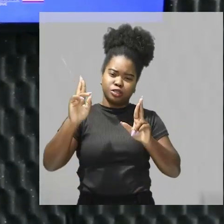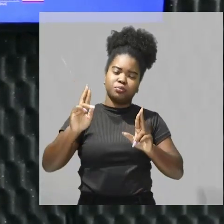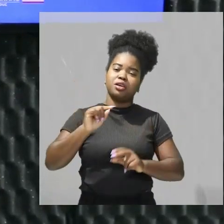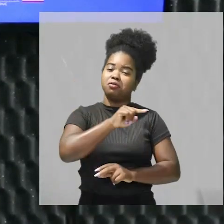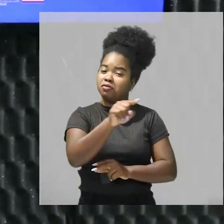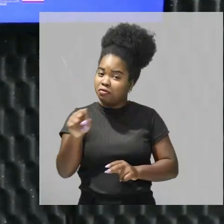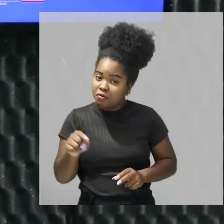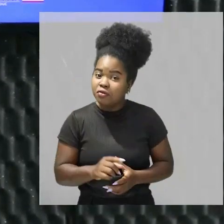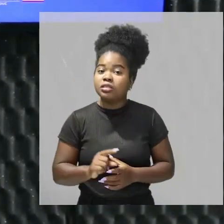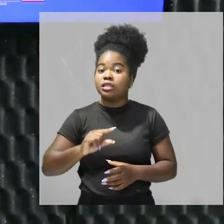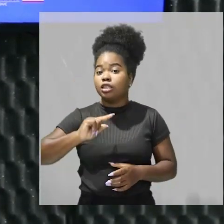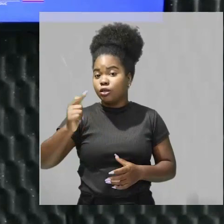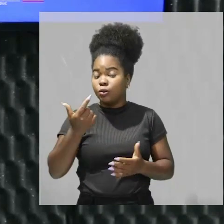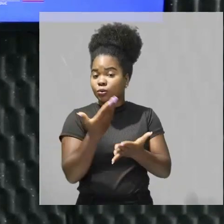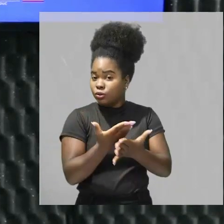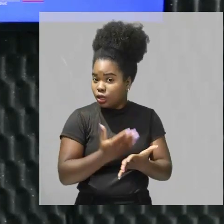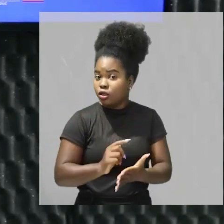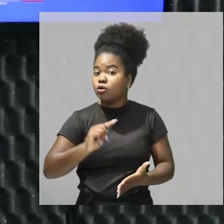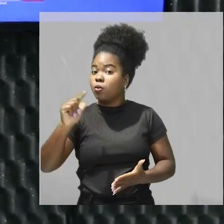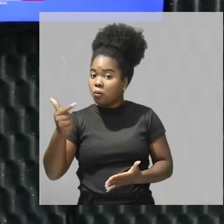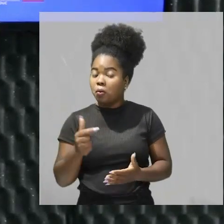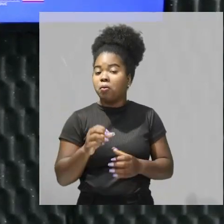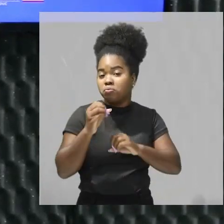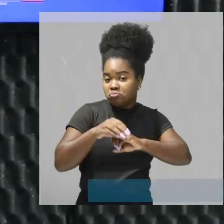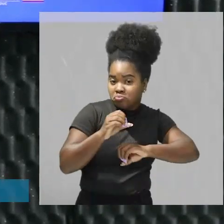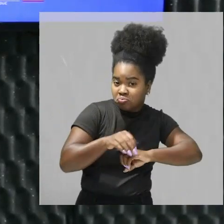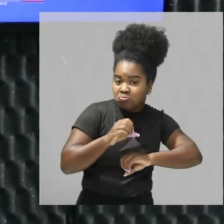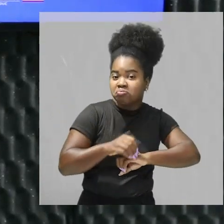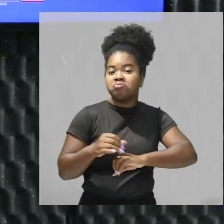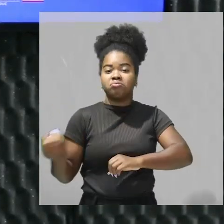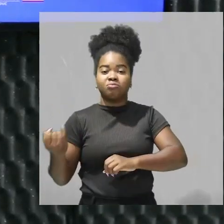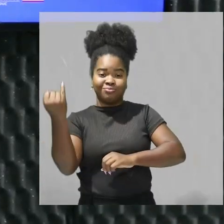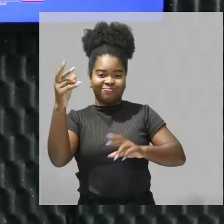na próxima aula com outras dicas bem importantes